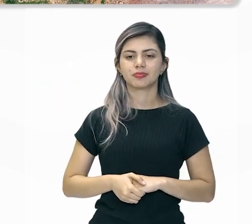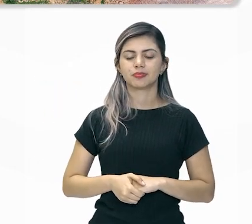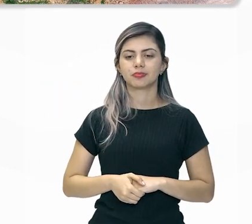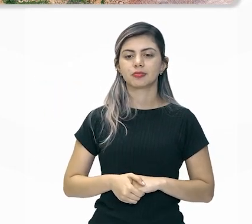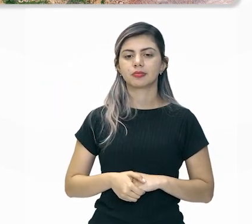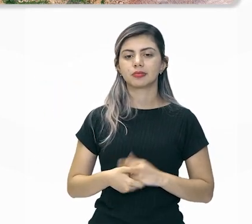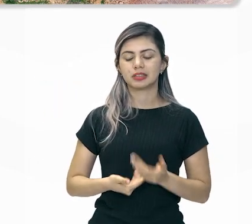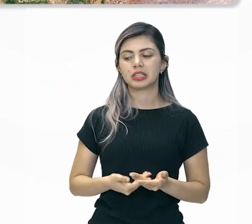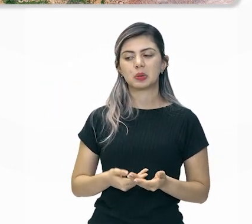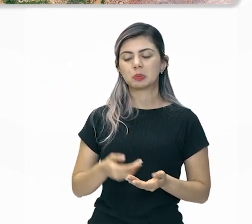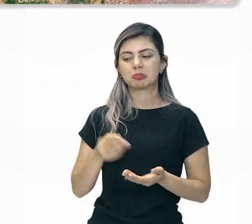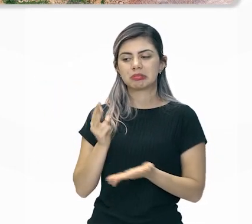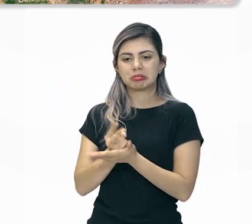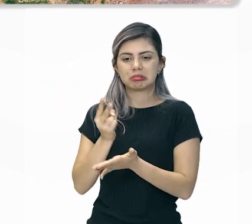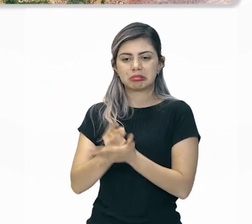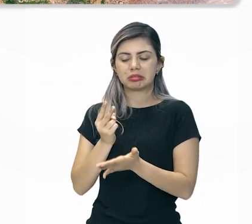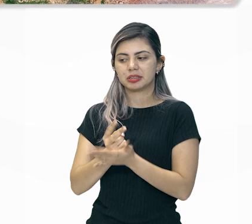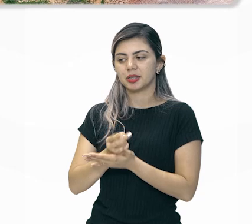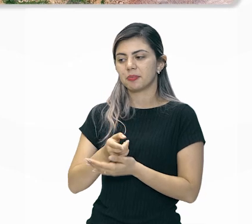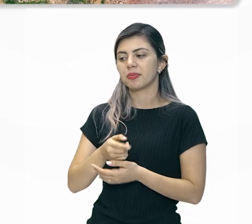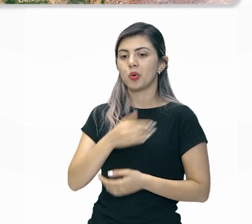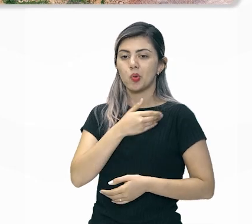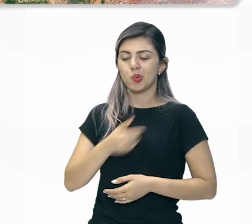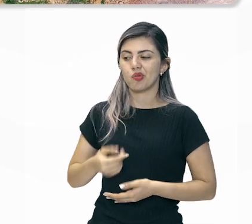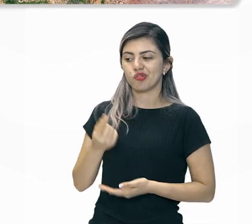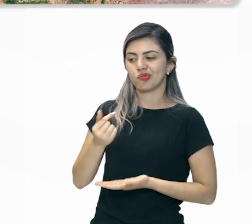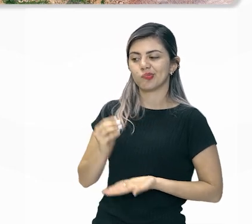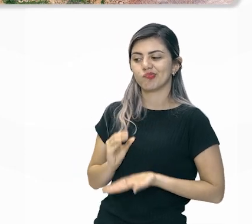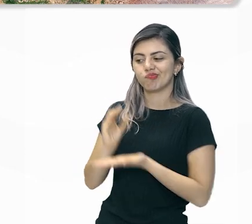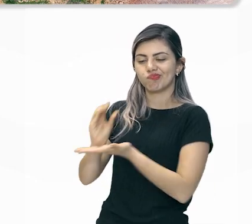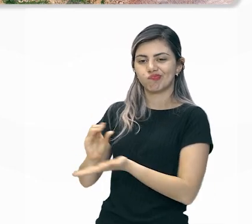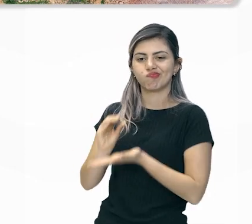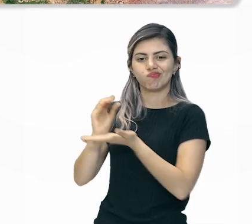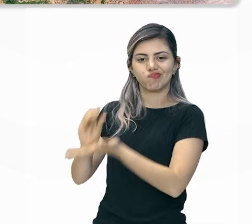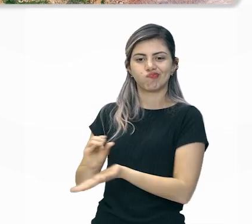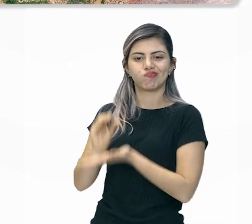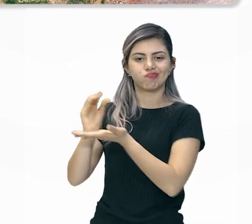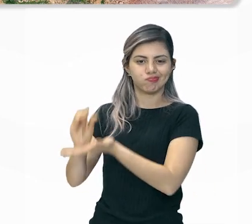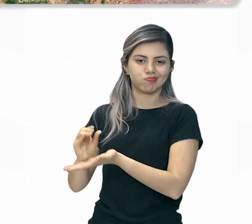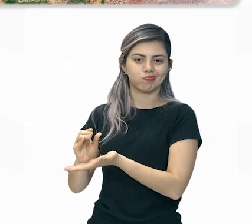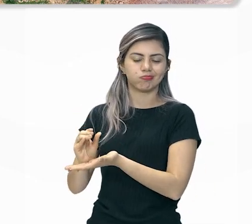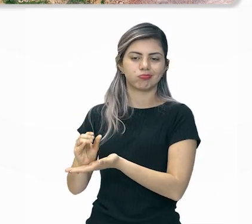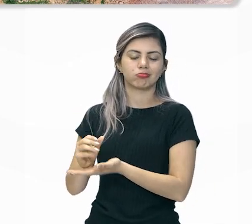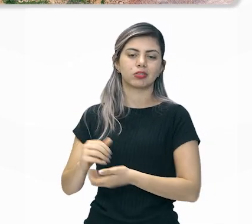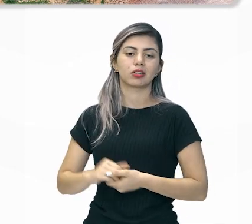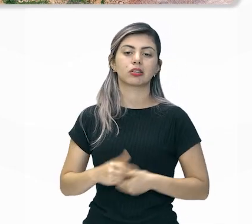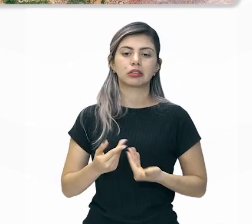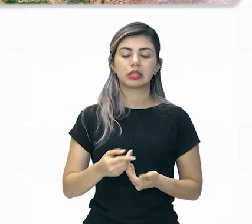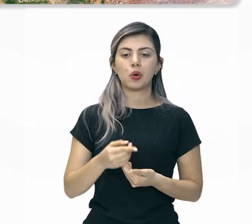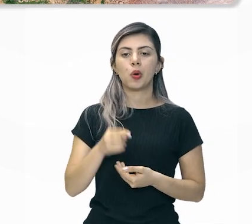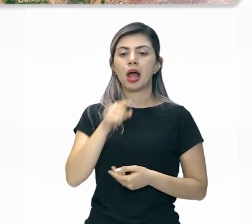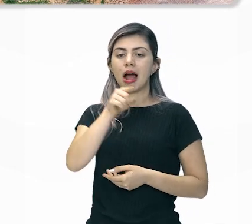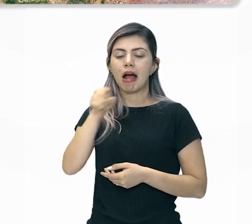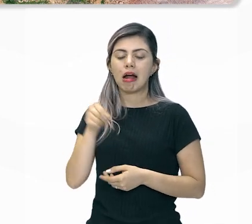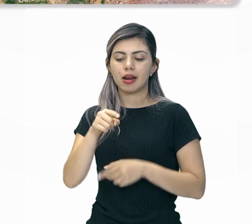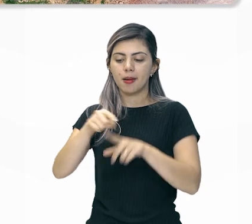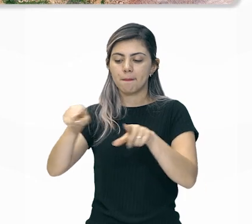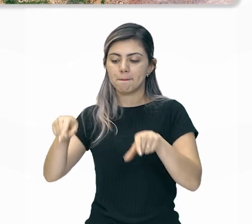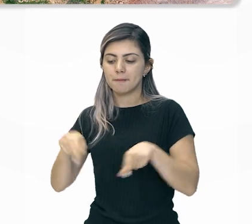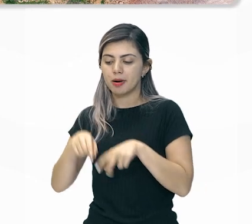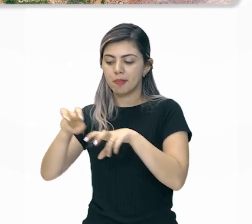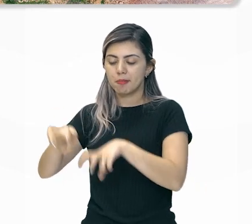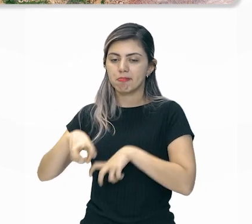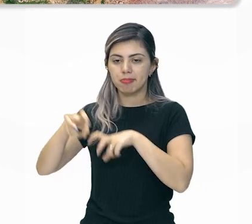ganhando bastante, né? O incentivo do governo também existe, né? Afinal de contas, cada produção dessas aí também acaba sendo revertida